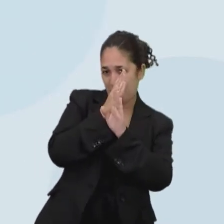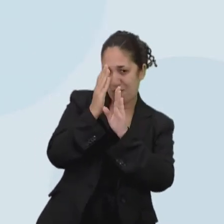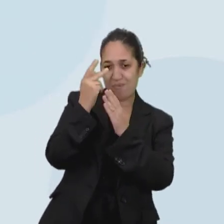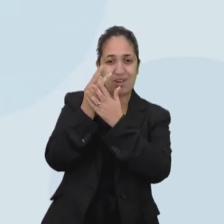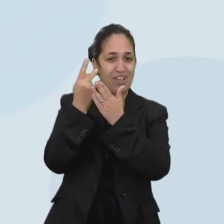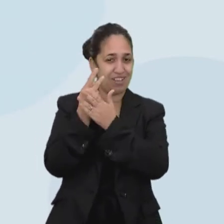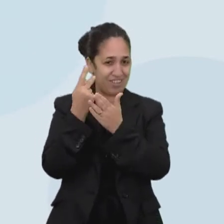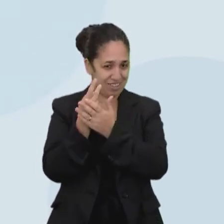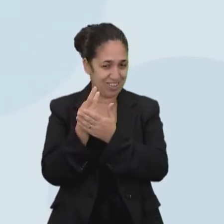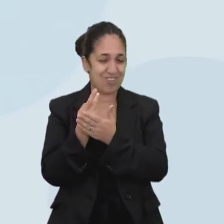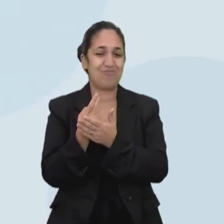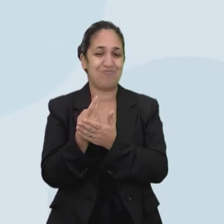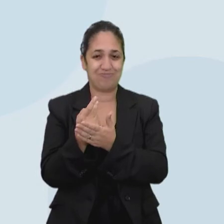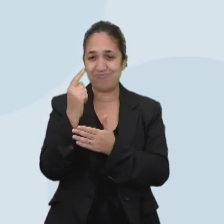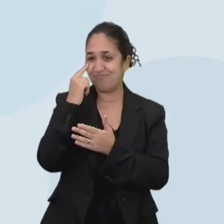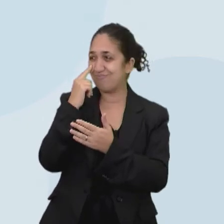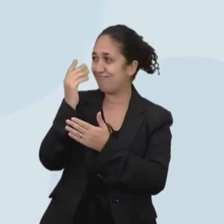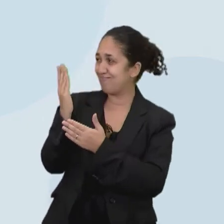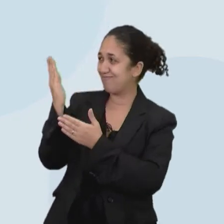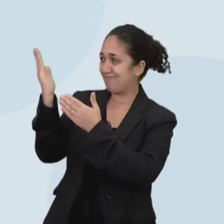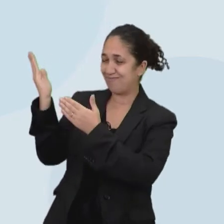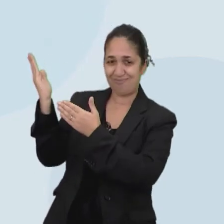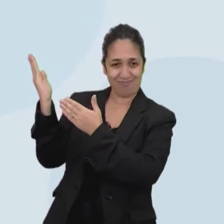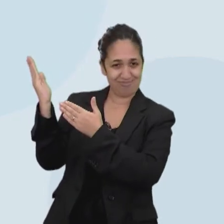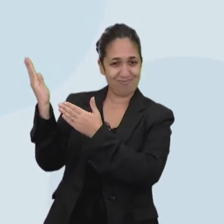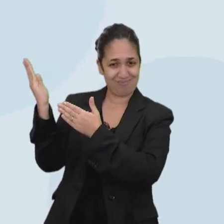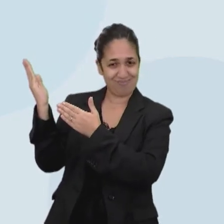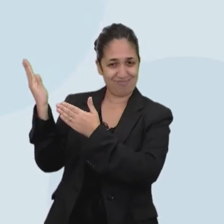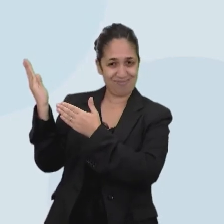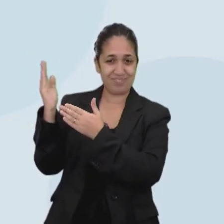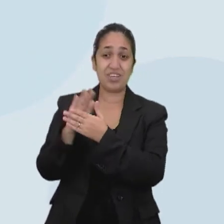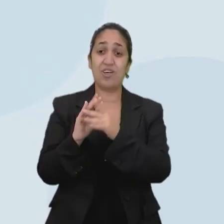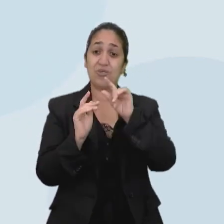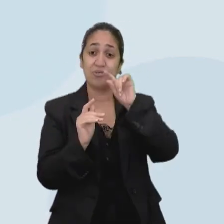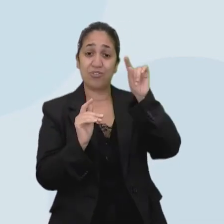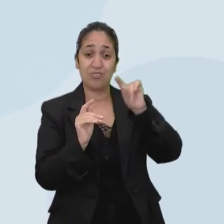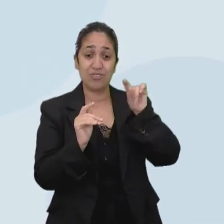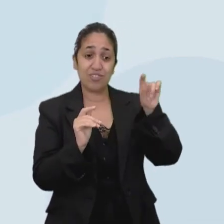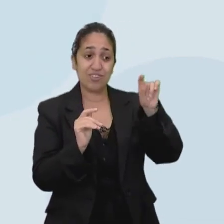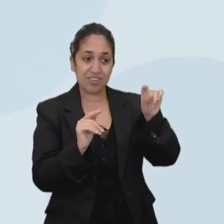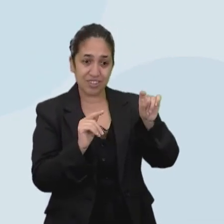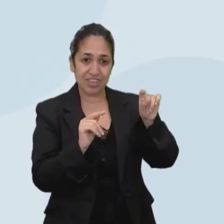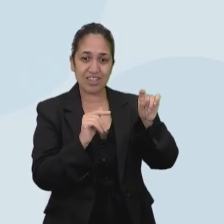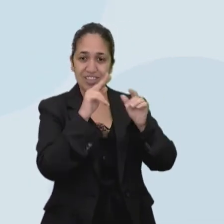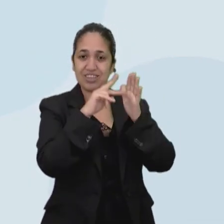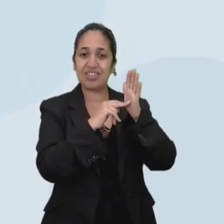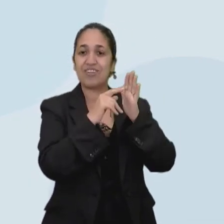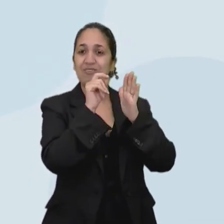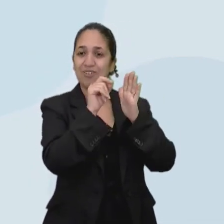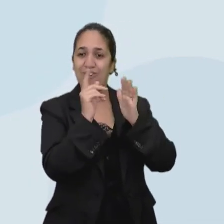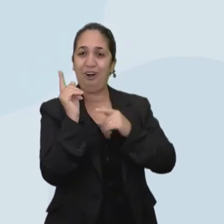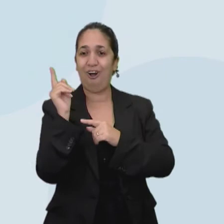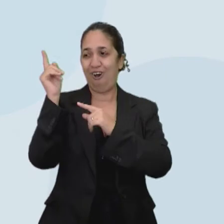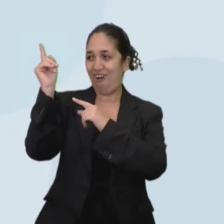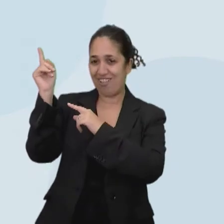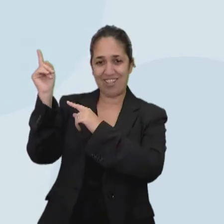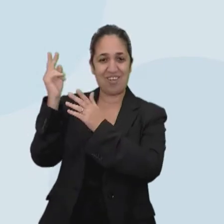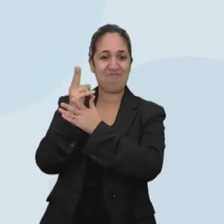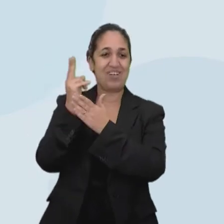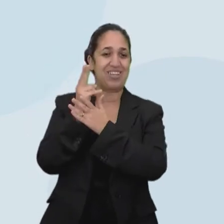erro. Indiquei aí para vocês a margem de erro e o Z, tá vendo? Olha lá, os dois são os